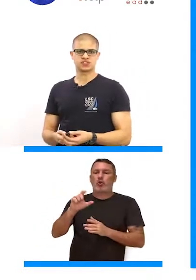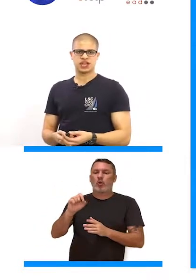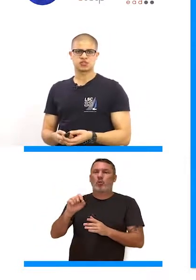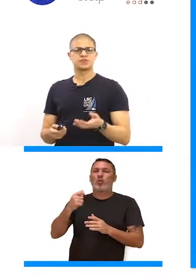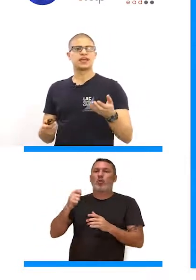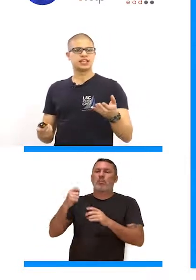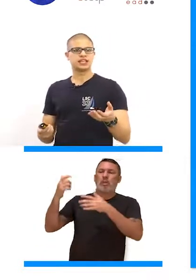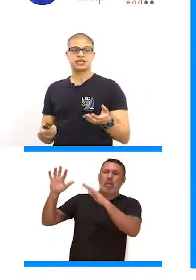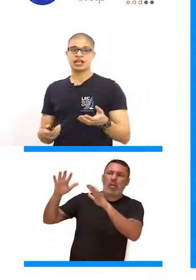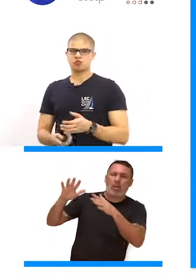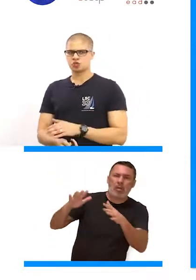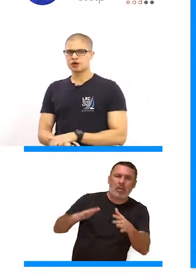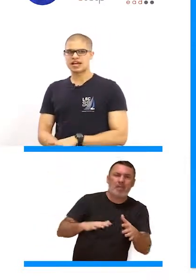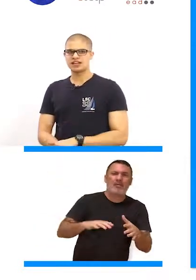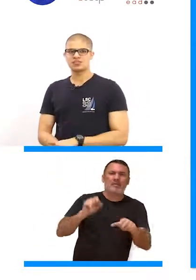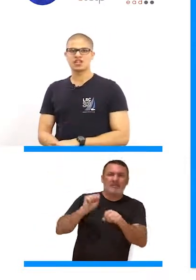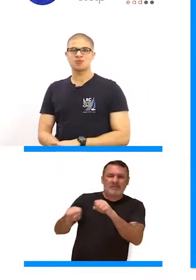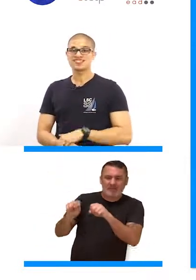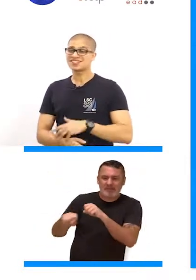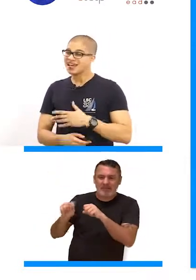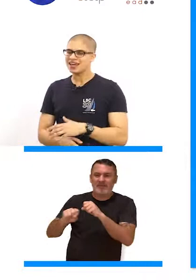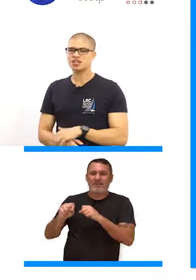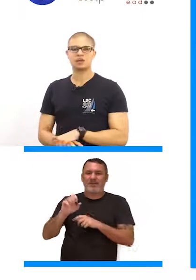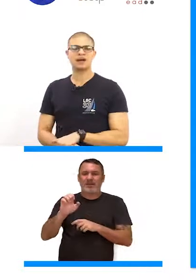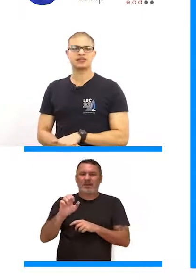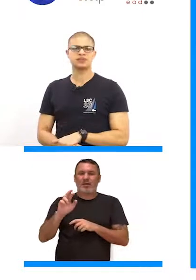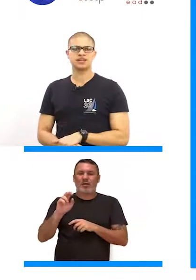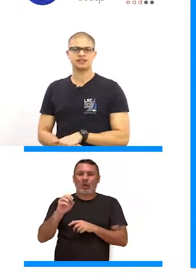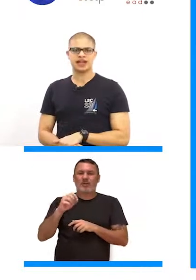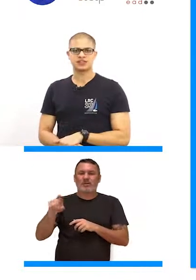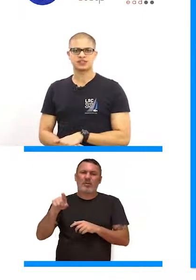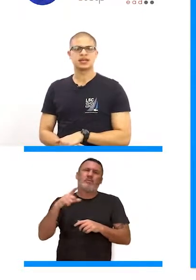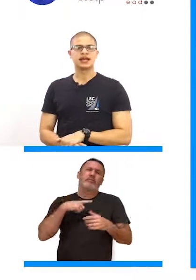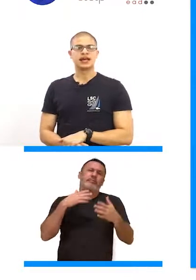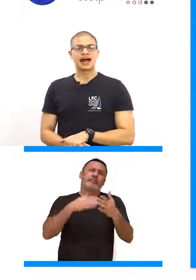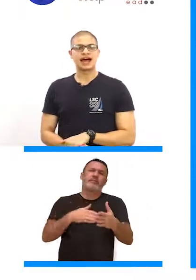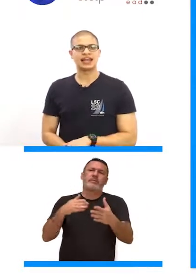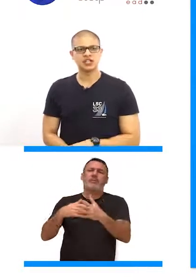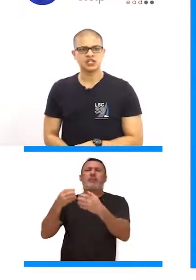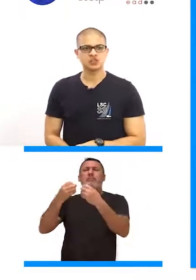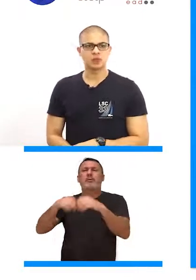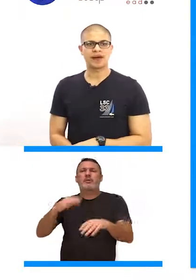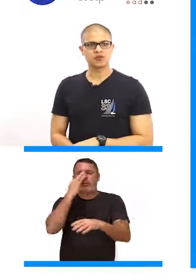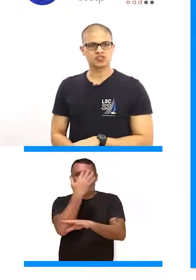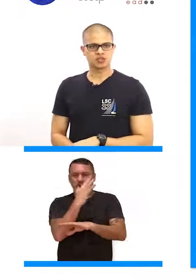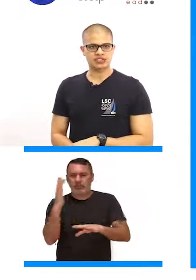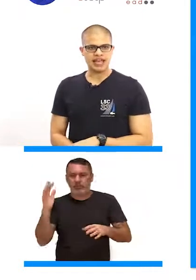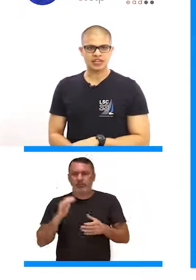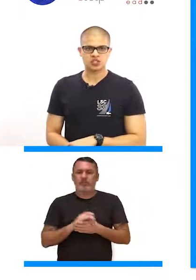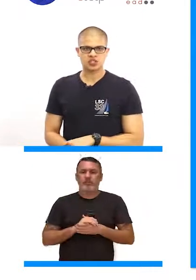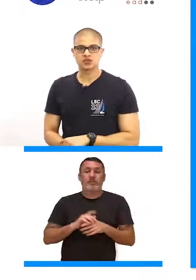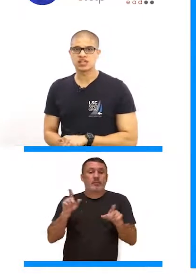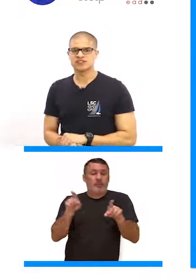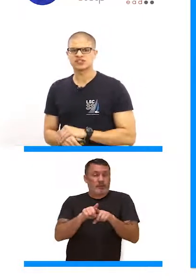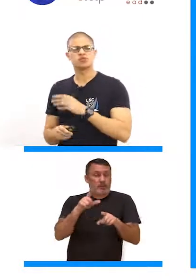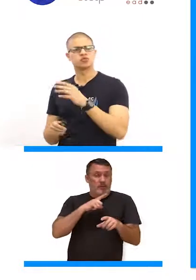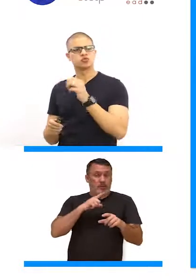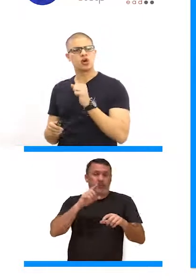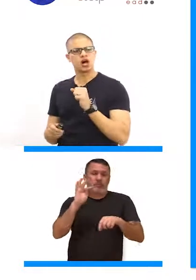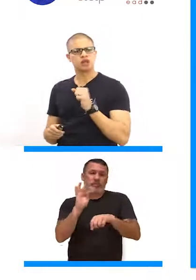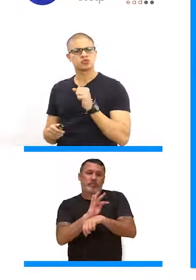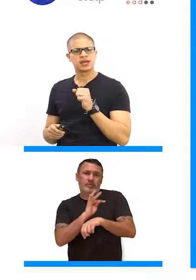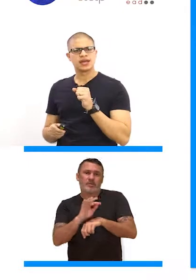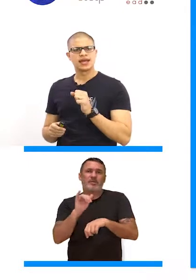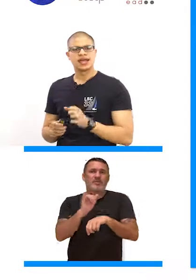desse processo, que, em última análise, gera uma série de impactos ambientais. Além disso, para a adoção de técnicas de conservação